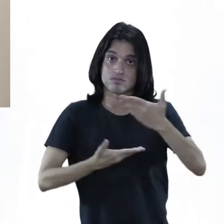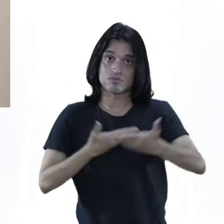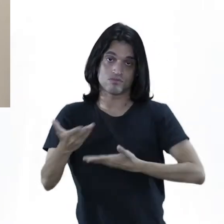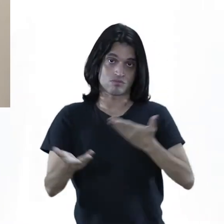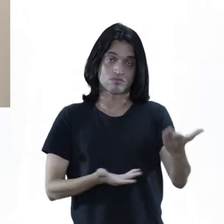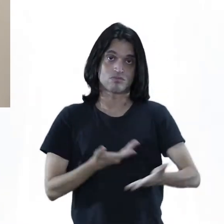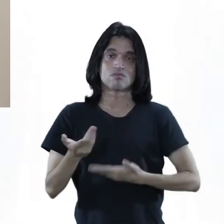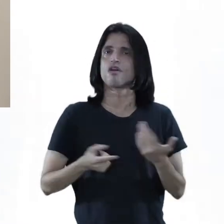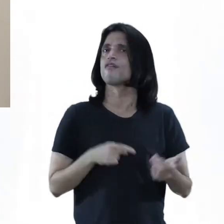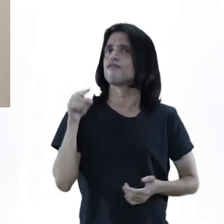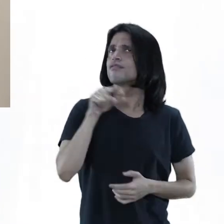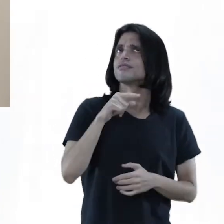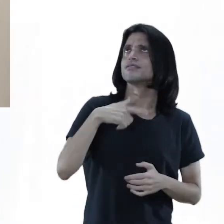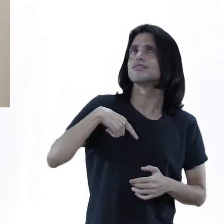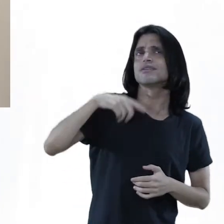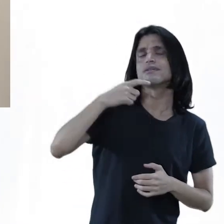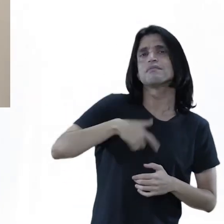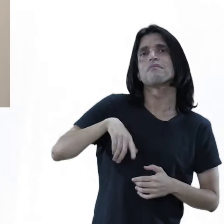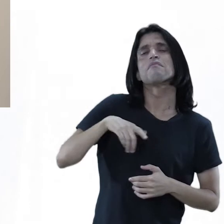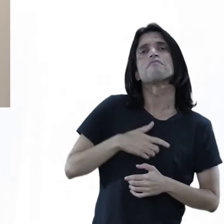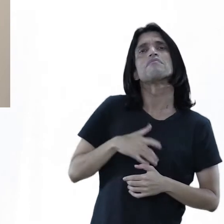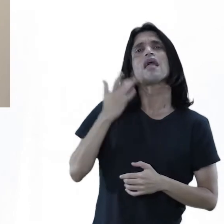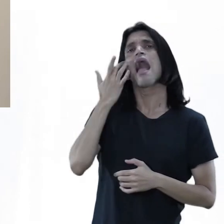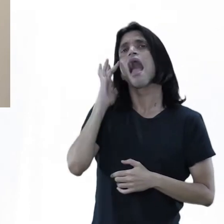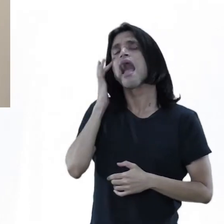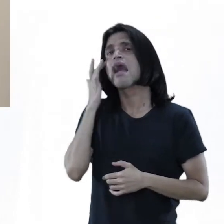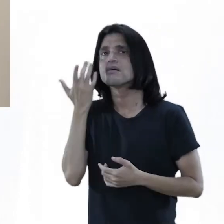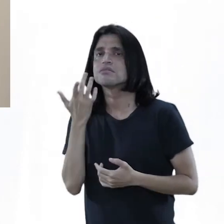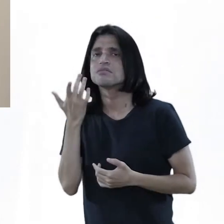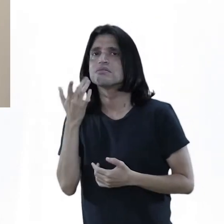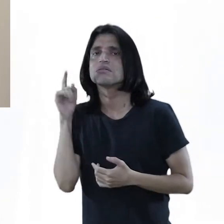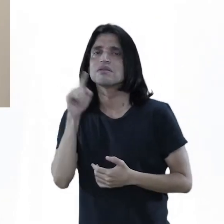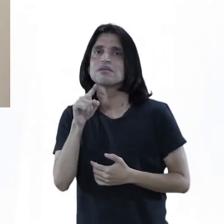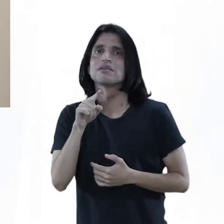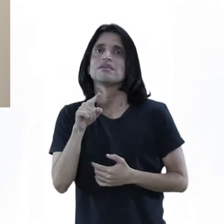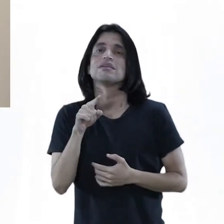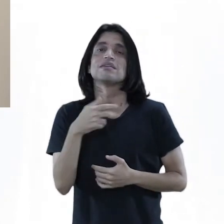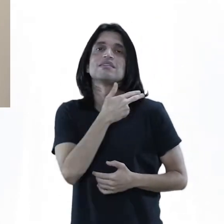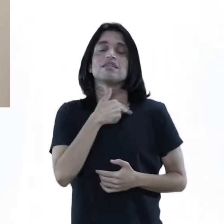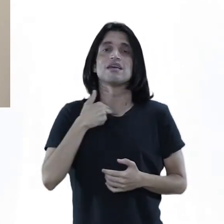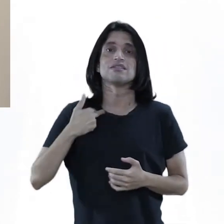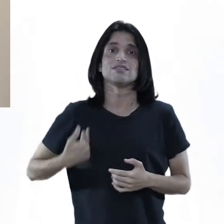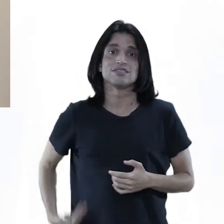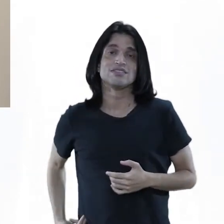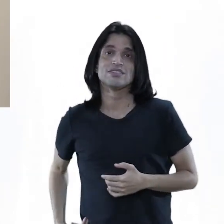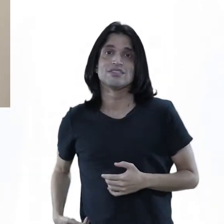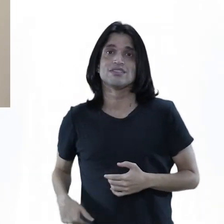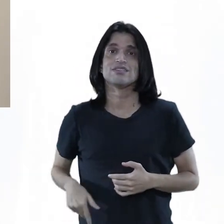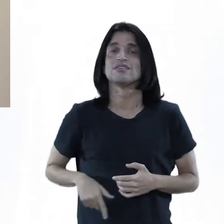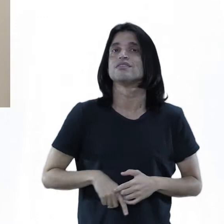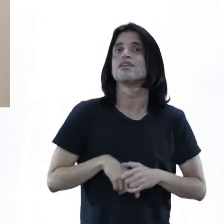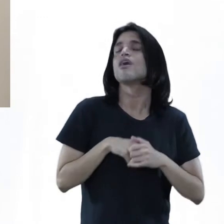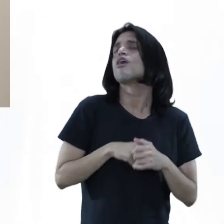claro que você acha que na China se usa o Google? Claro que não. Na China, o principal site de busca é o